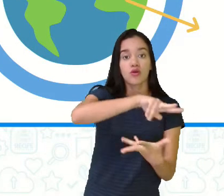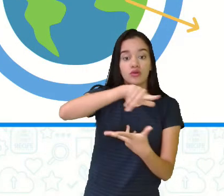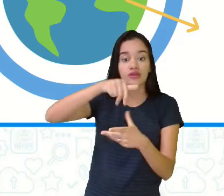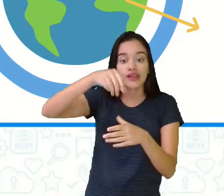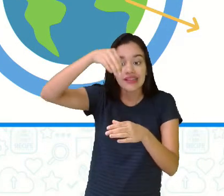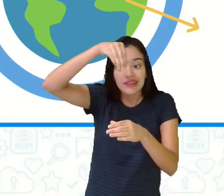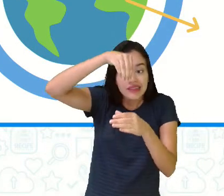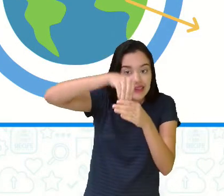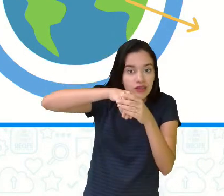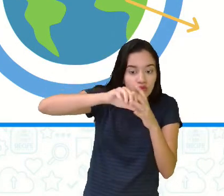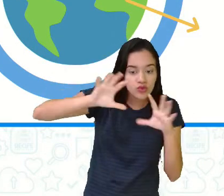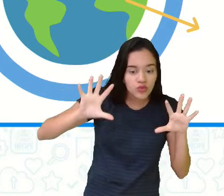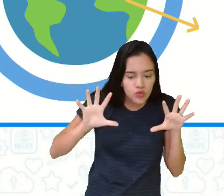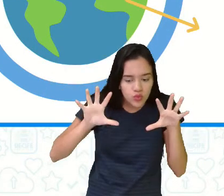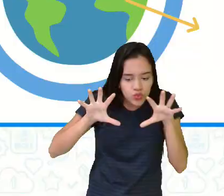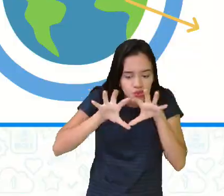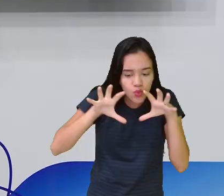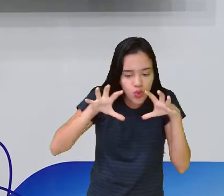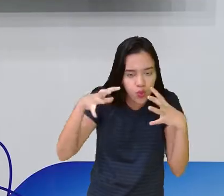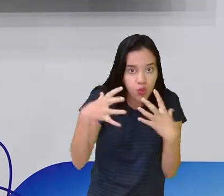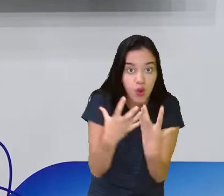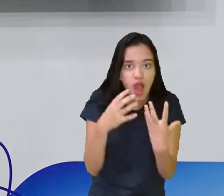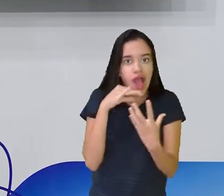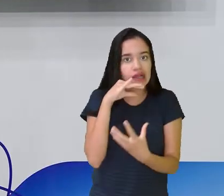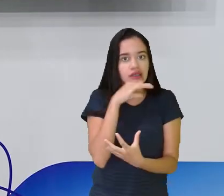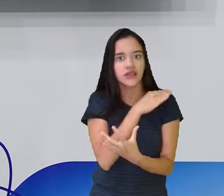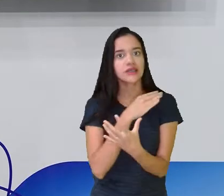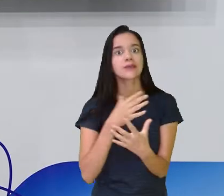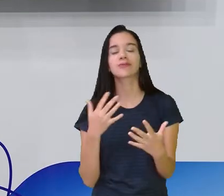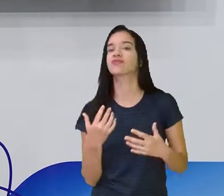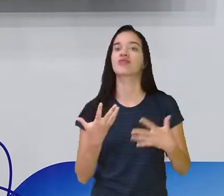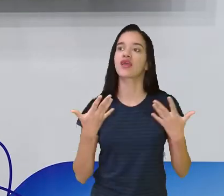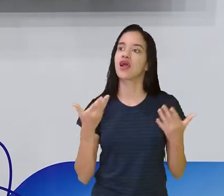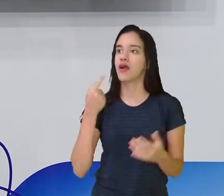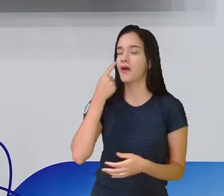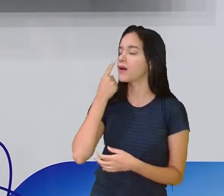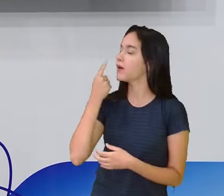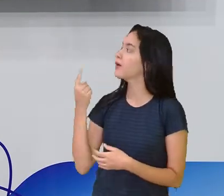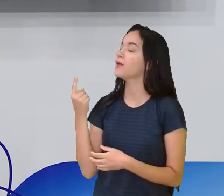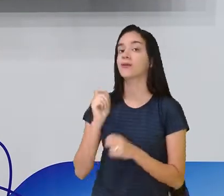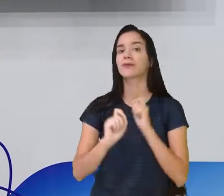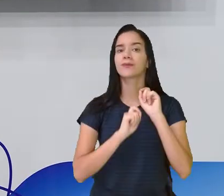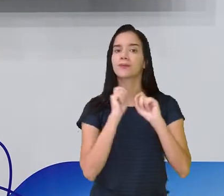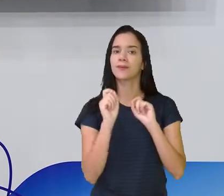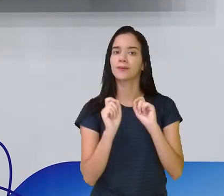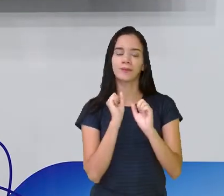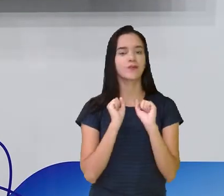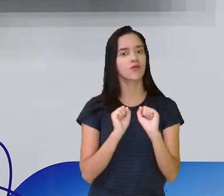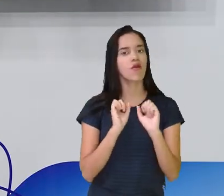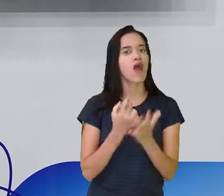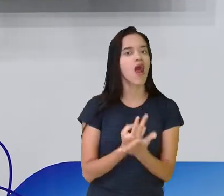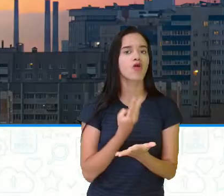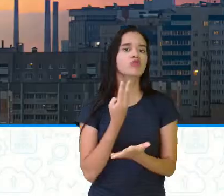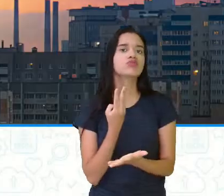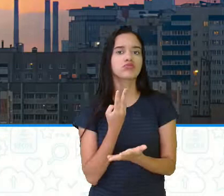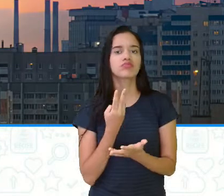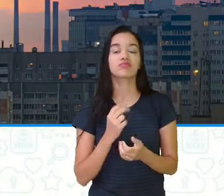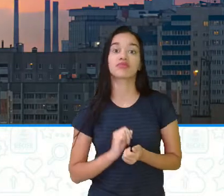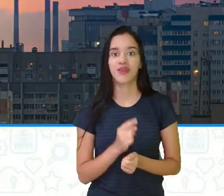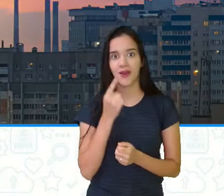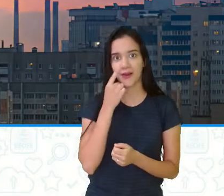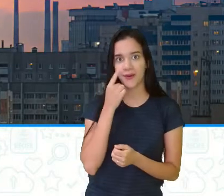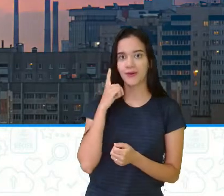de uma estufa e ele fica superaquecido. Então, vamos ver mais o que pode acontecer nessa questão do efeito estufa?